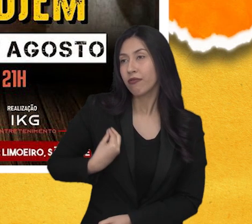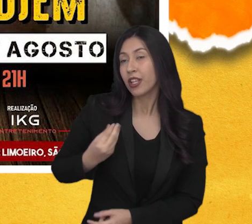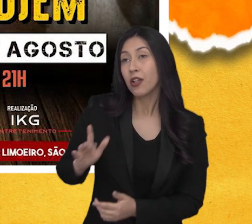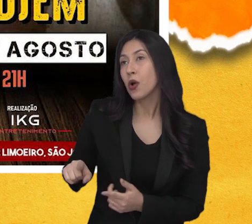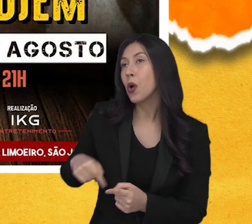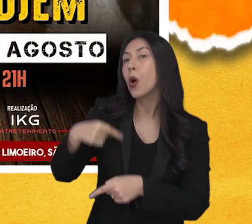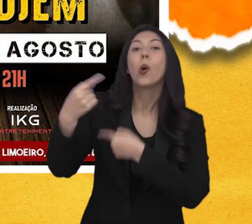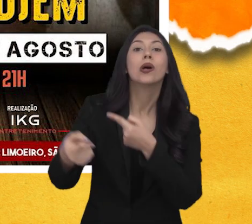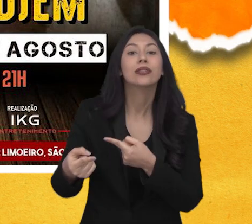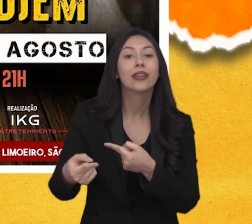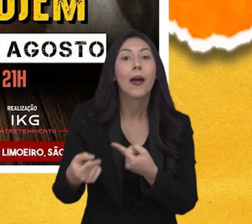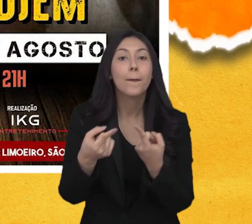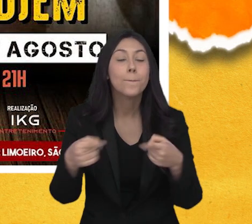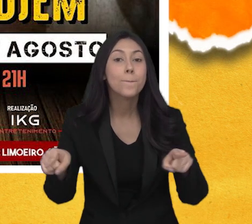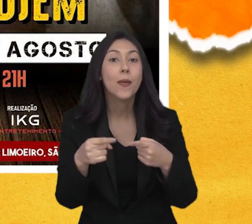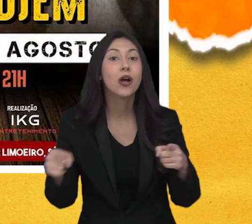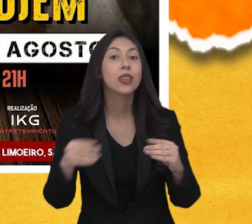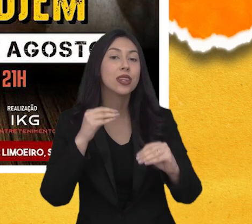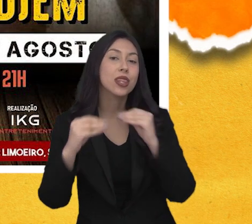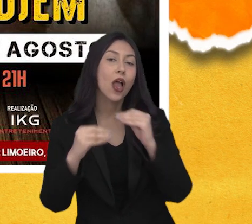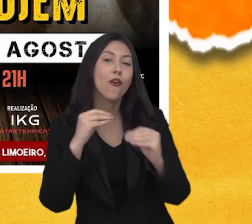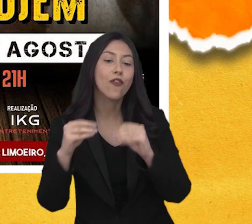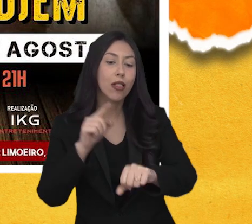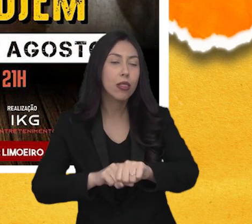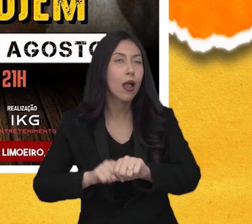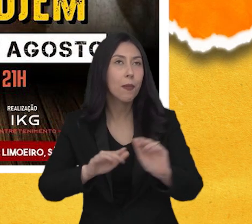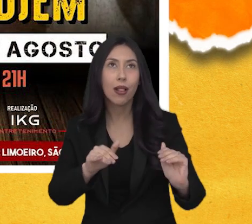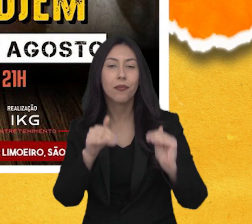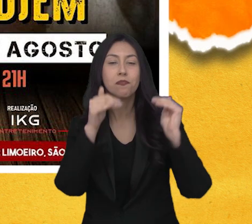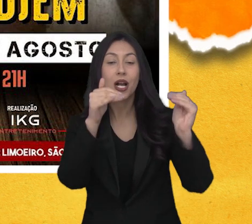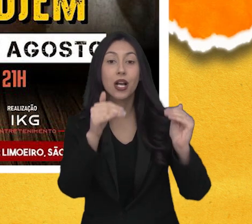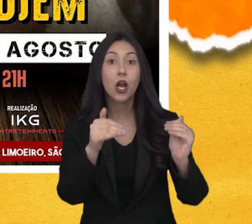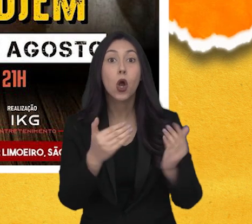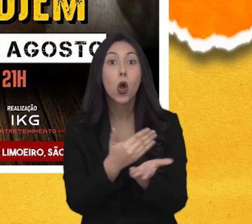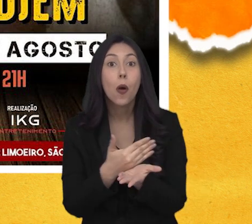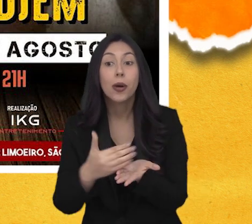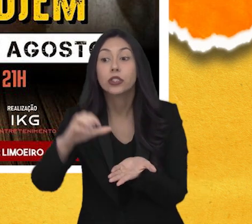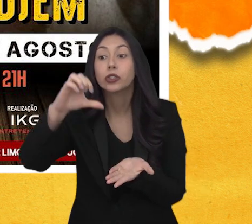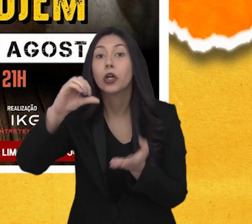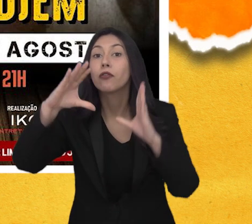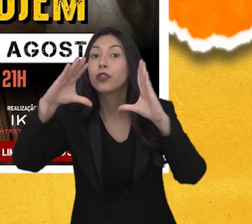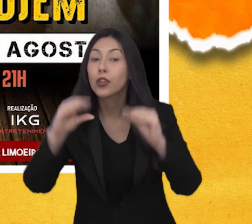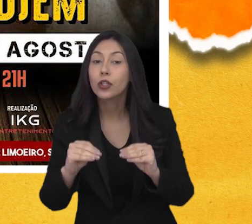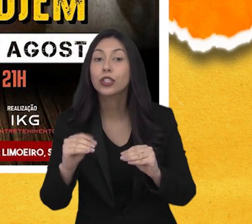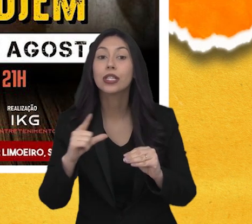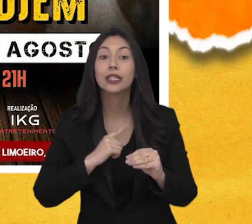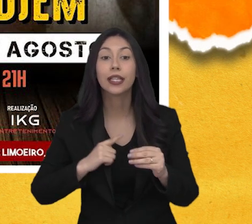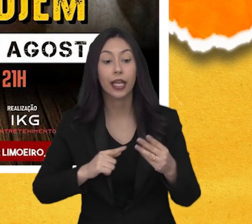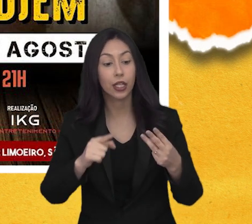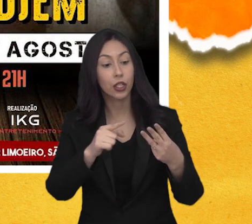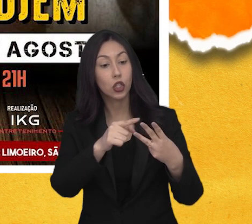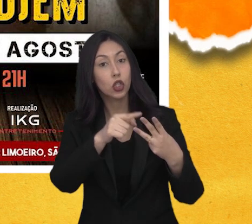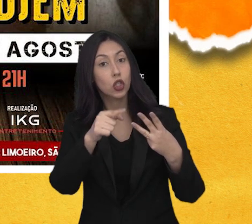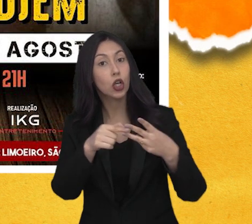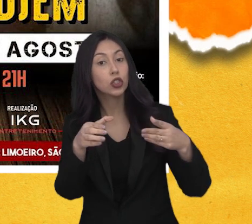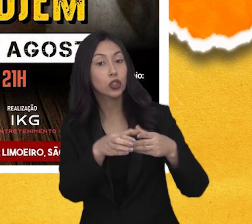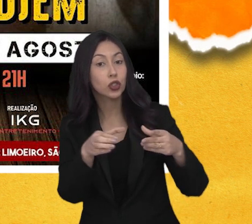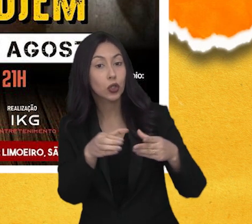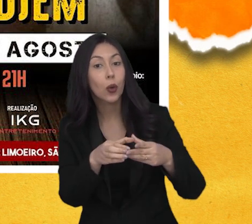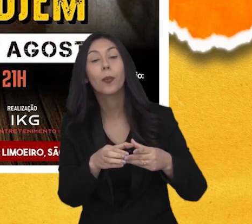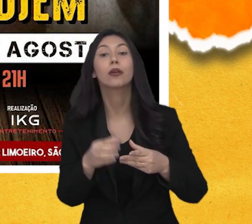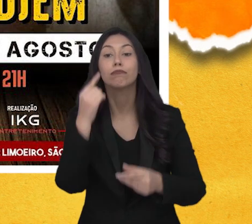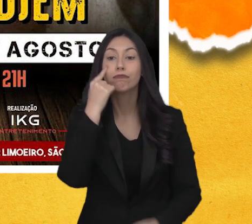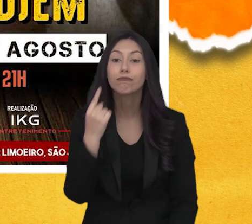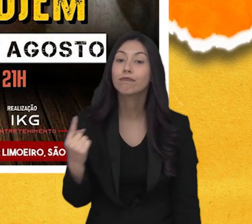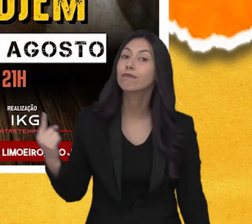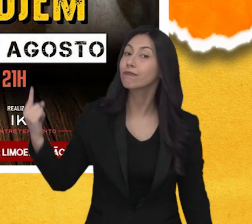Vida, trilha sonora da novela Além do Tempo. O evento começa às 9 da noite e terá participação das bandas da região, Planta